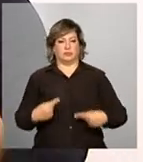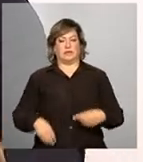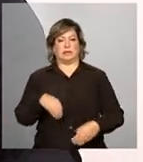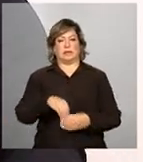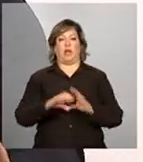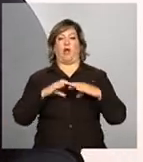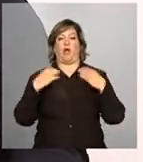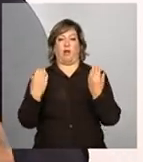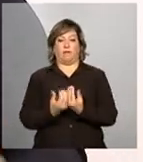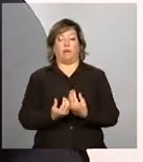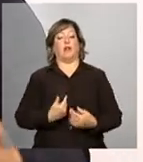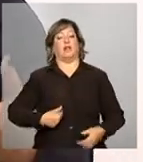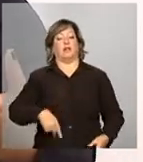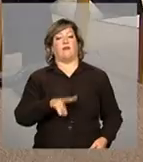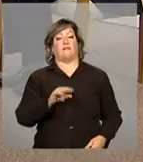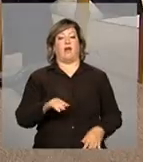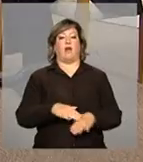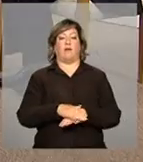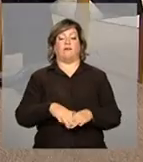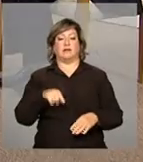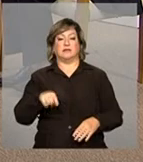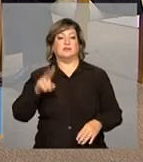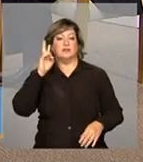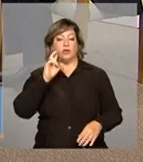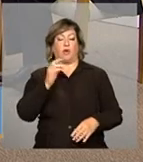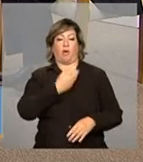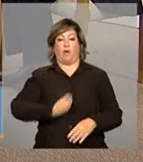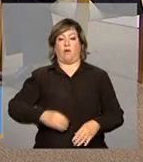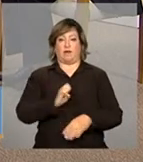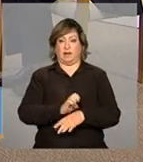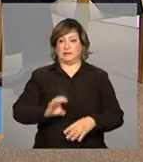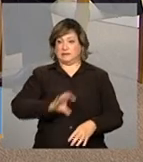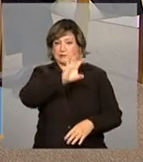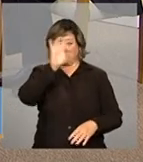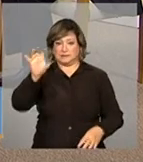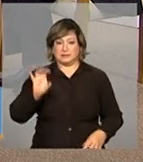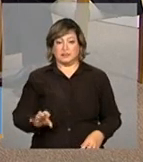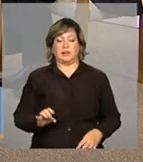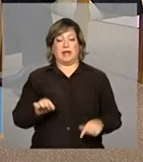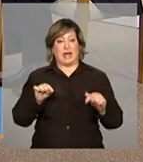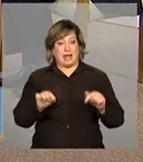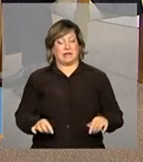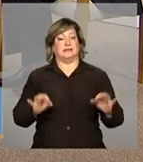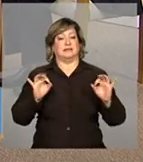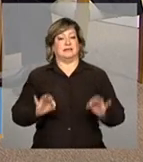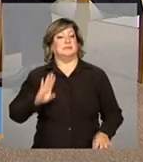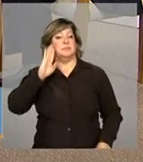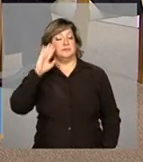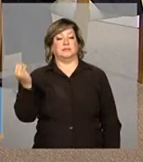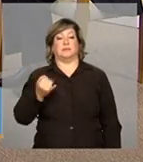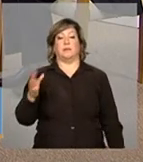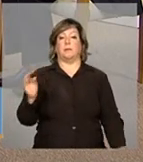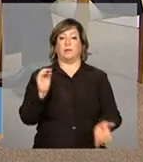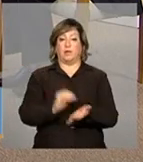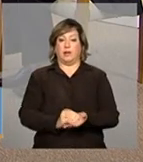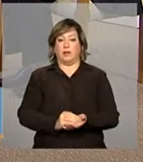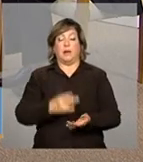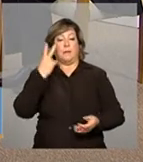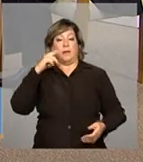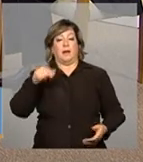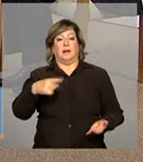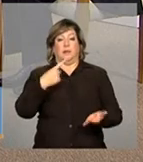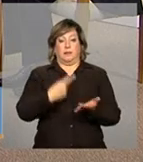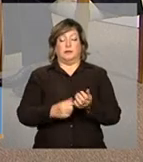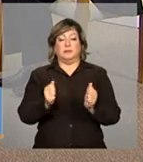vamos discutir isso com os governos estaduais que essa Com certeza é uma prioridade colocada para o